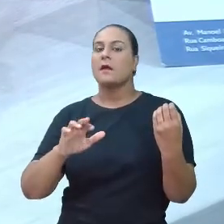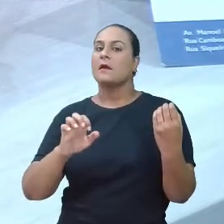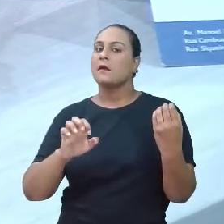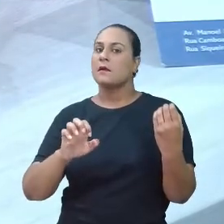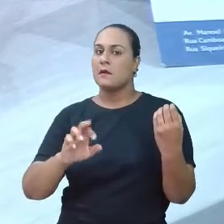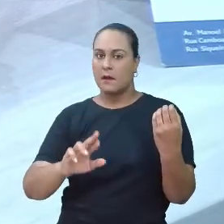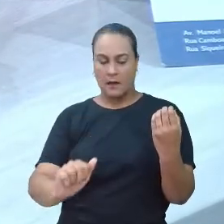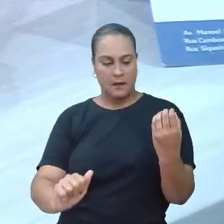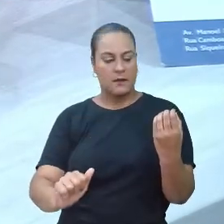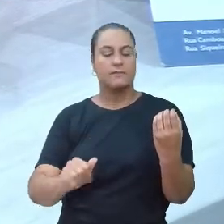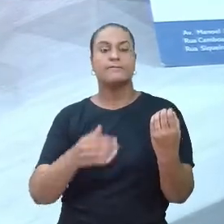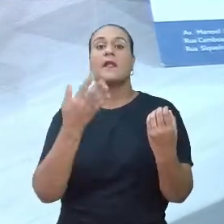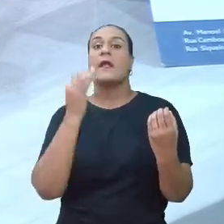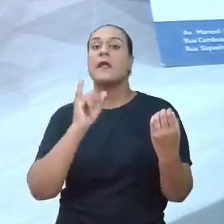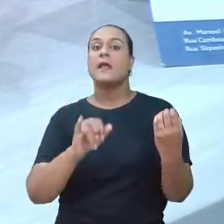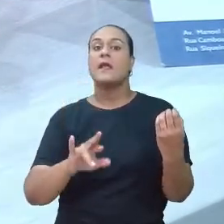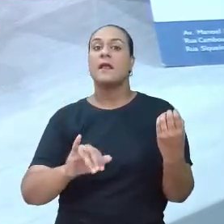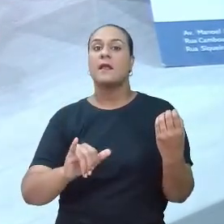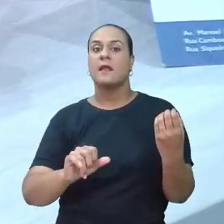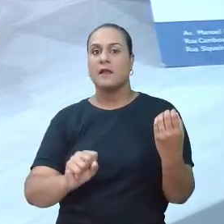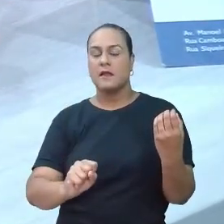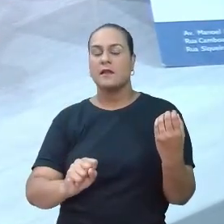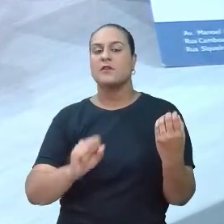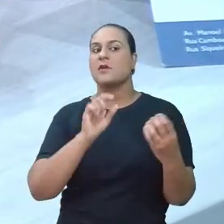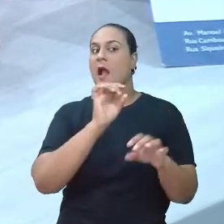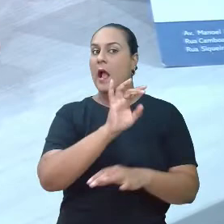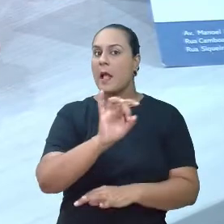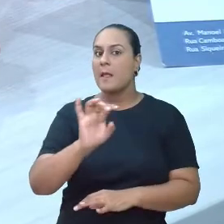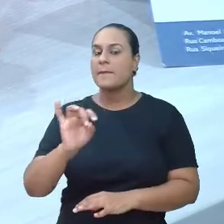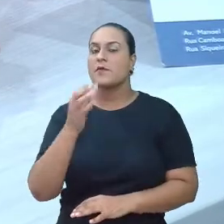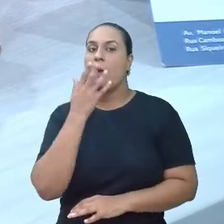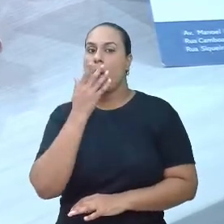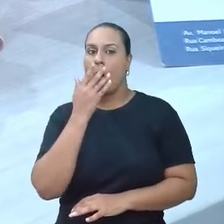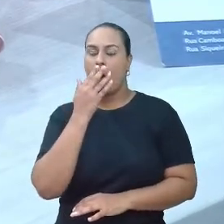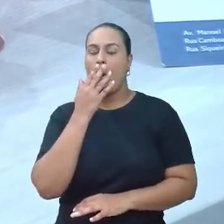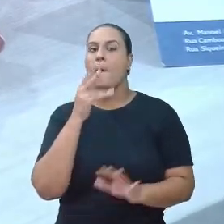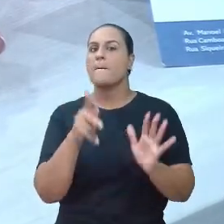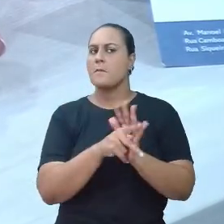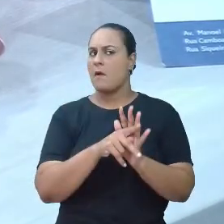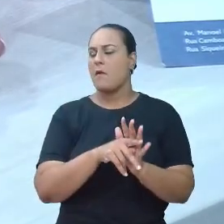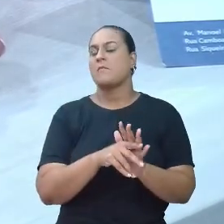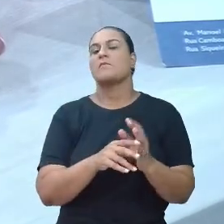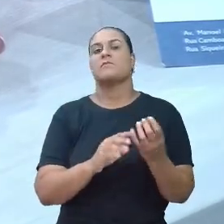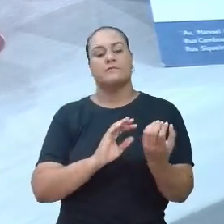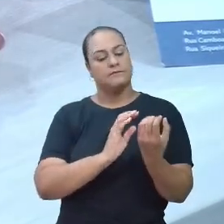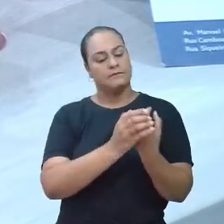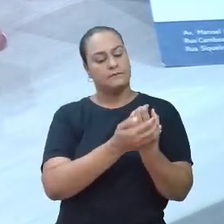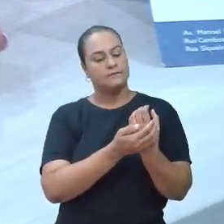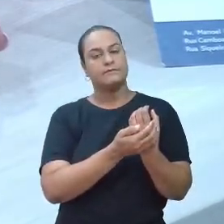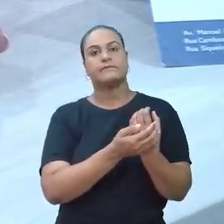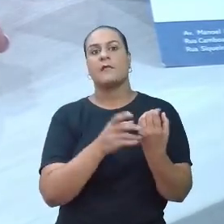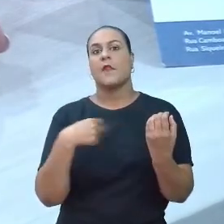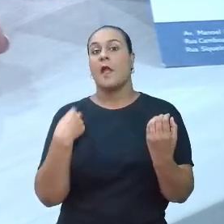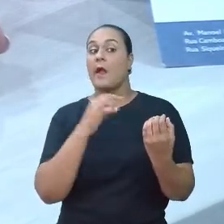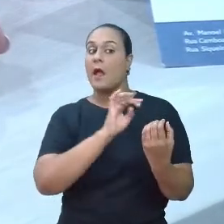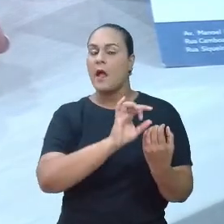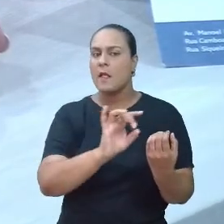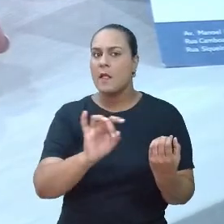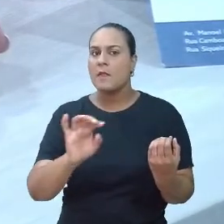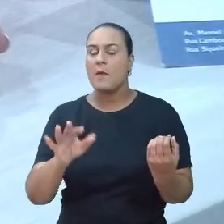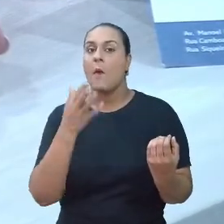sua cor, né? Que na aula passada até coloquei para vocês aí uma imagem com várias cores. Cada um de nós temos uma